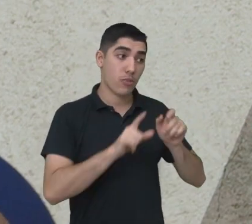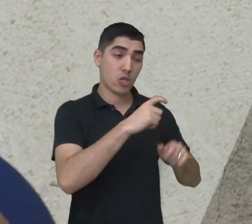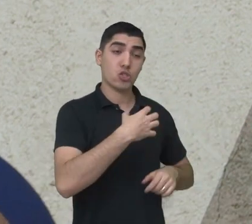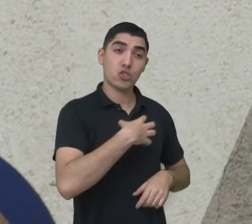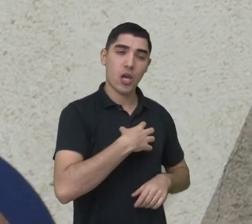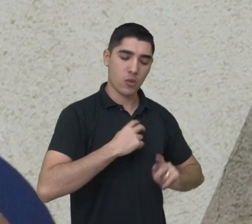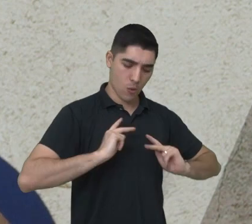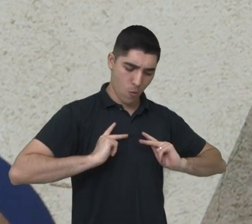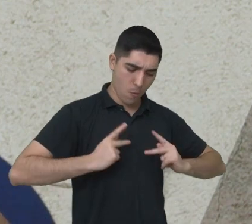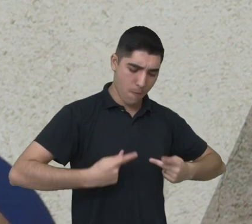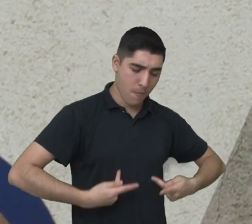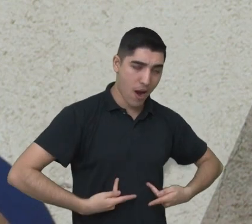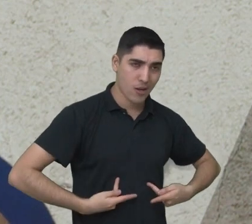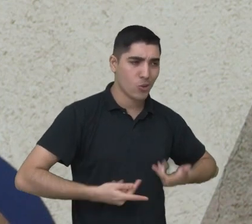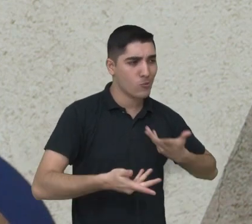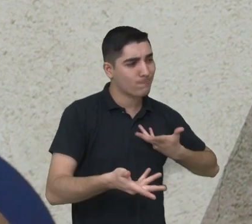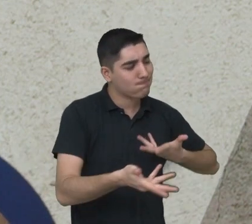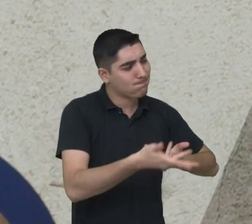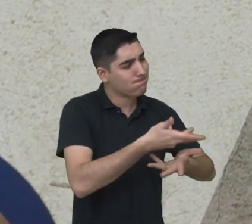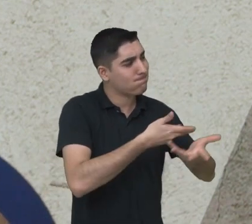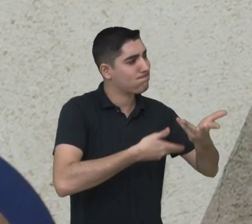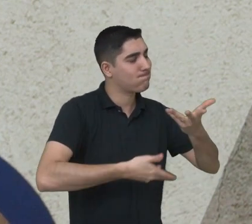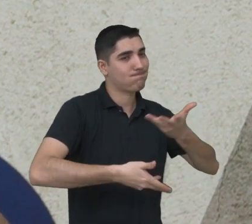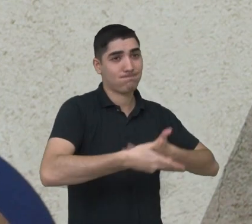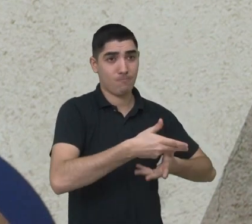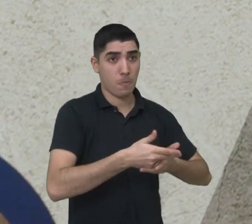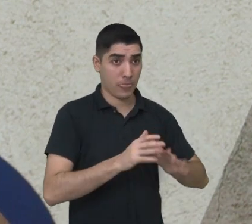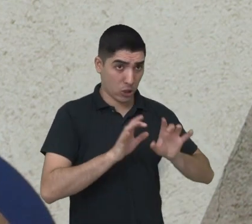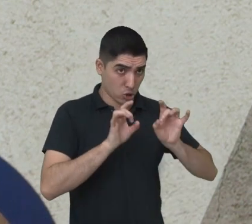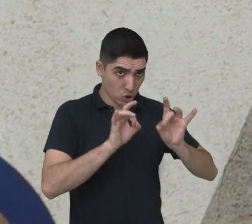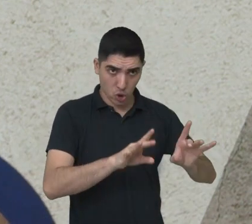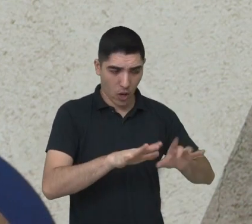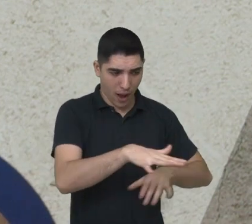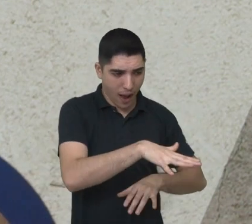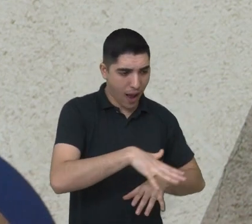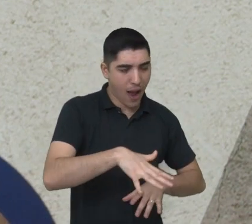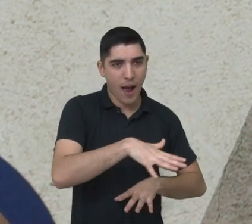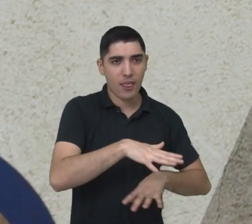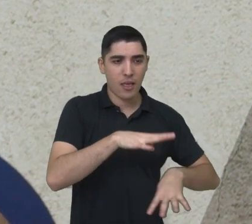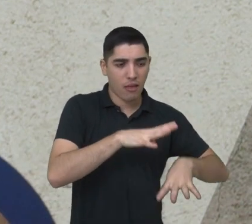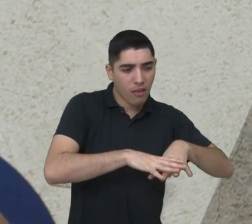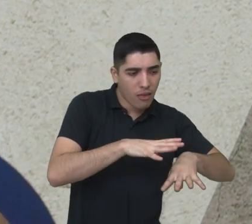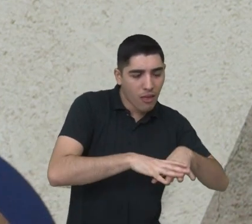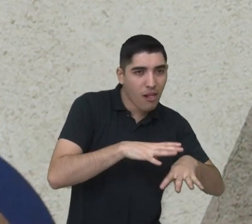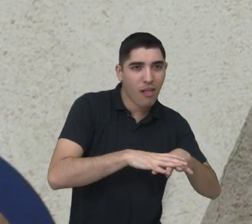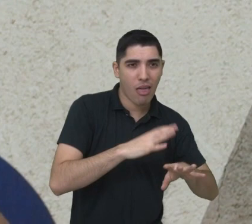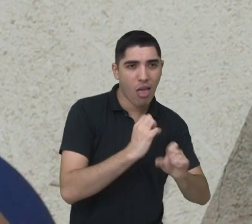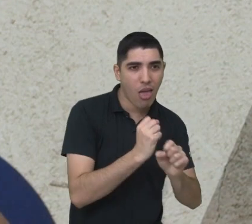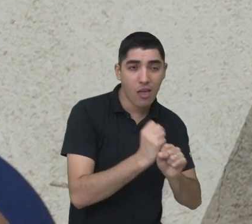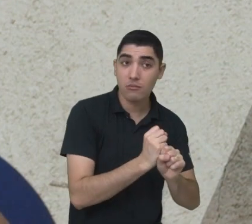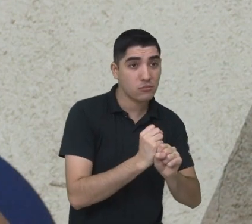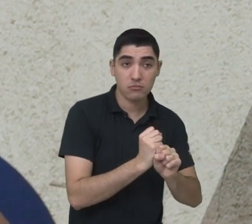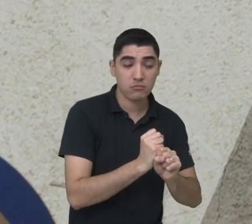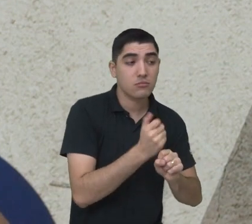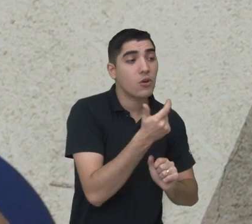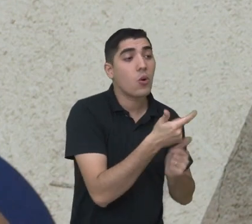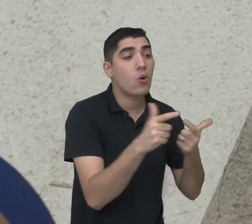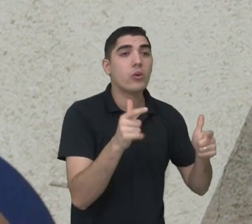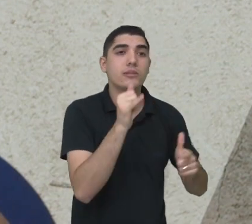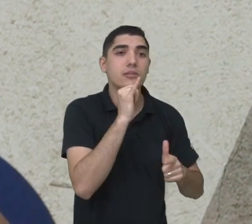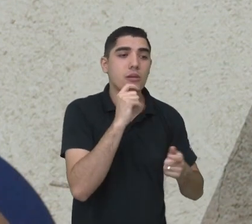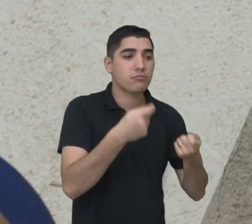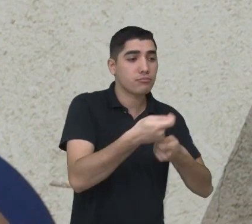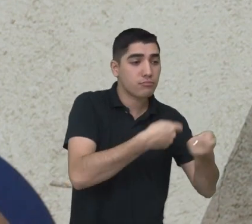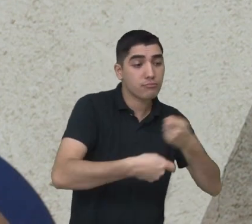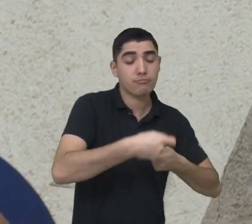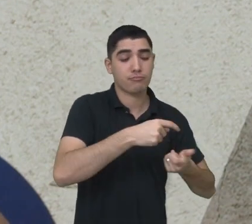da humanização, Adriane, ela... Eu falo que não só no campo de exatas, né, mas em todas as outras áreas,